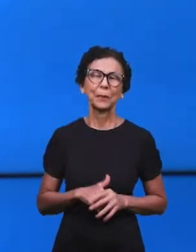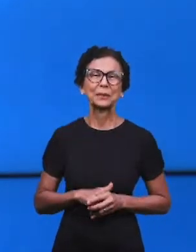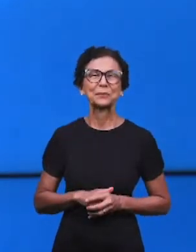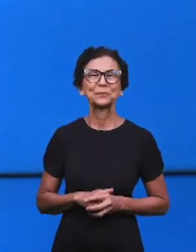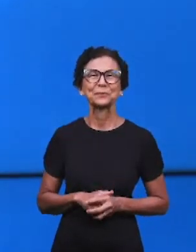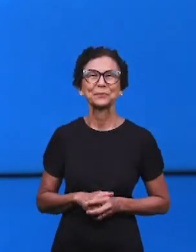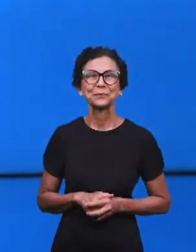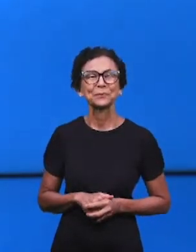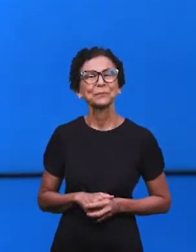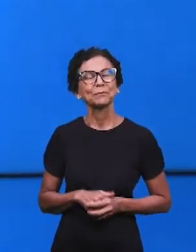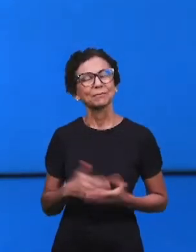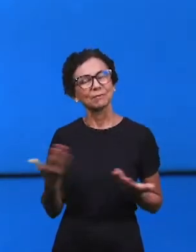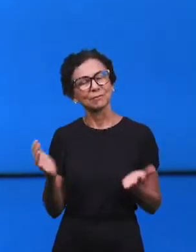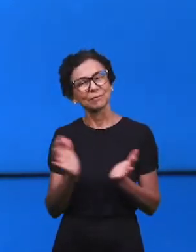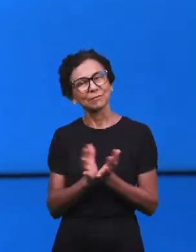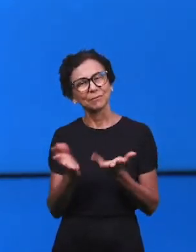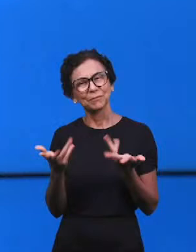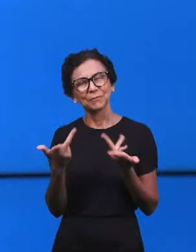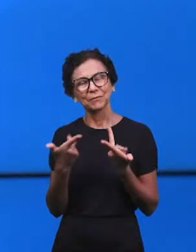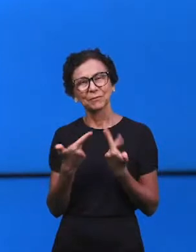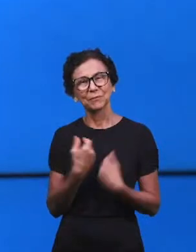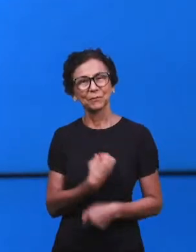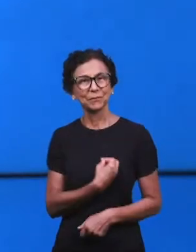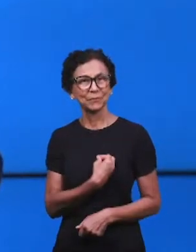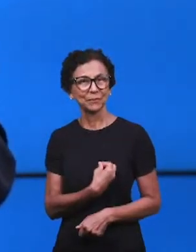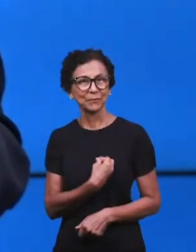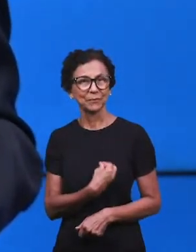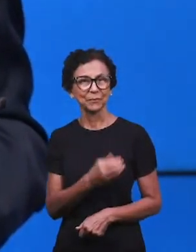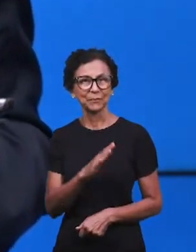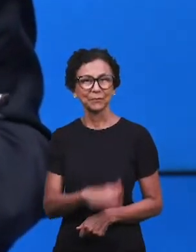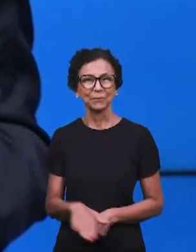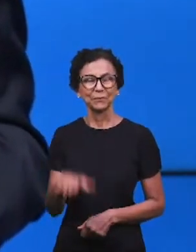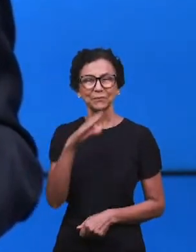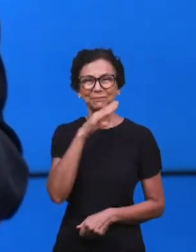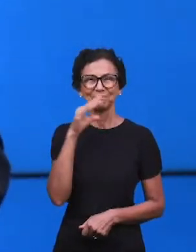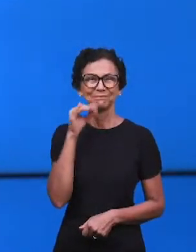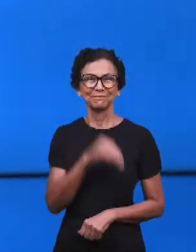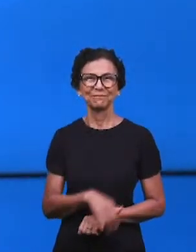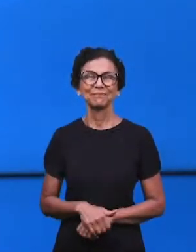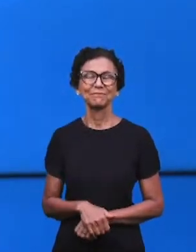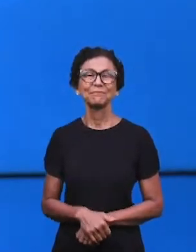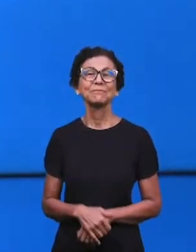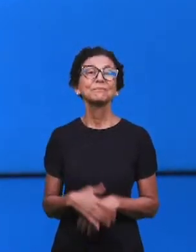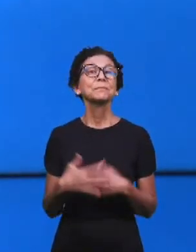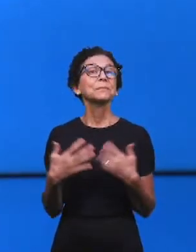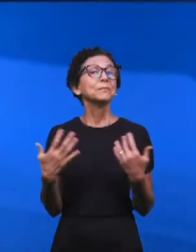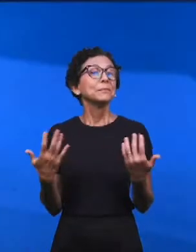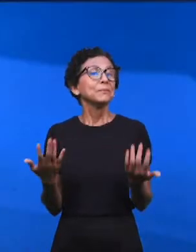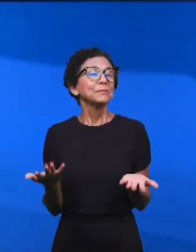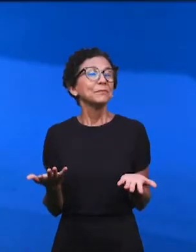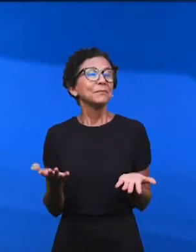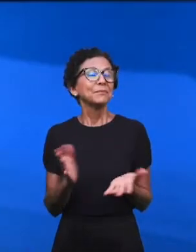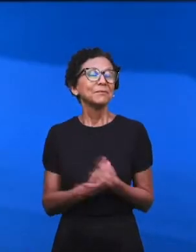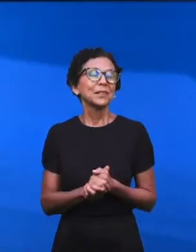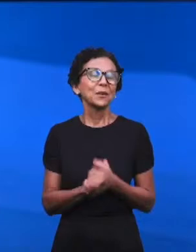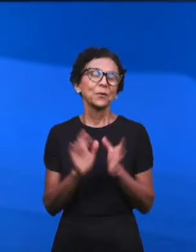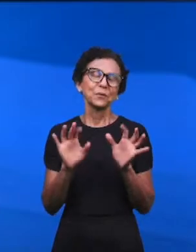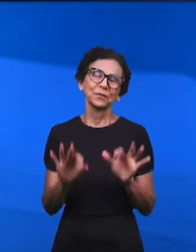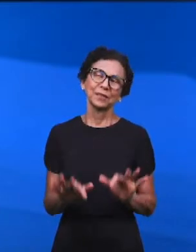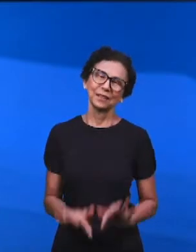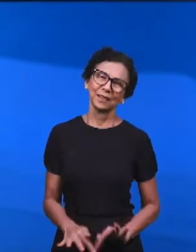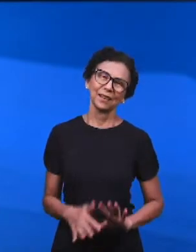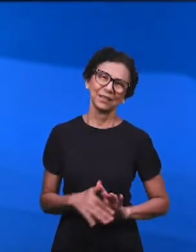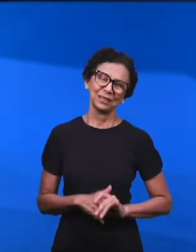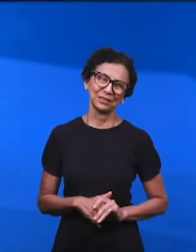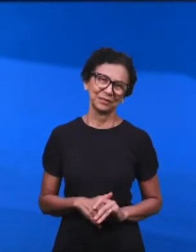coisa gloriosa termos essa participação maravilhosa das nossas crianças, intermediários e adolescentes. Amém. Estamos chegando agora